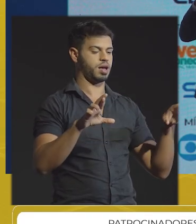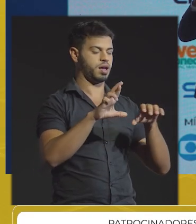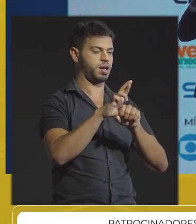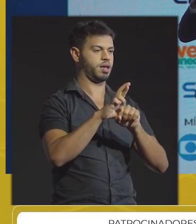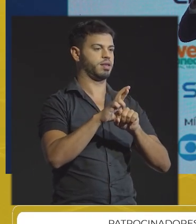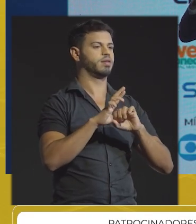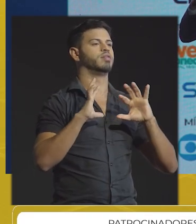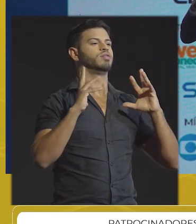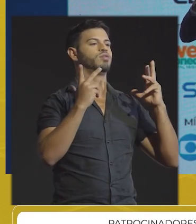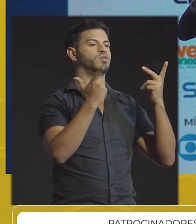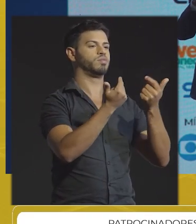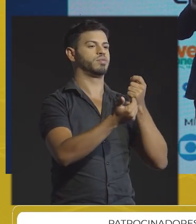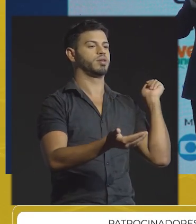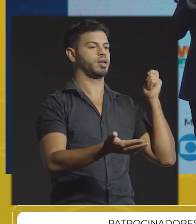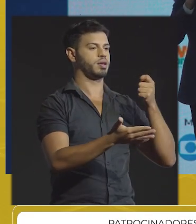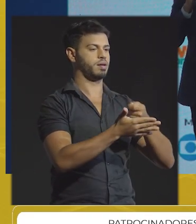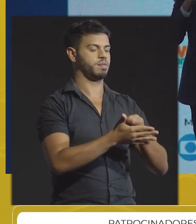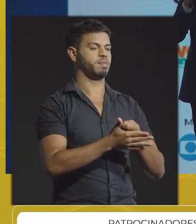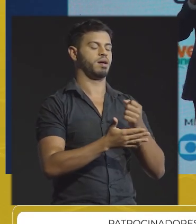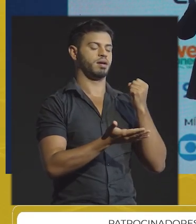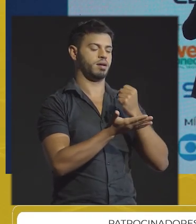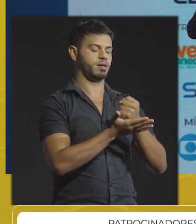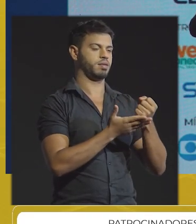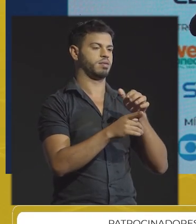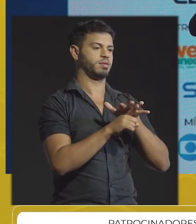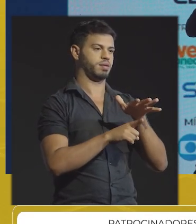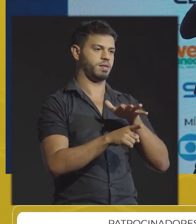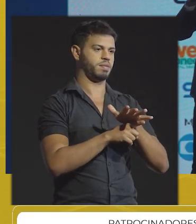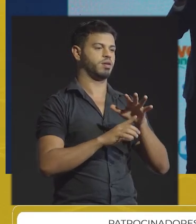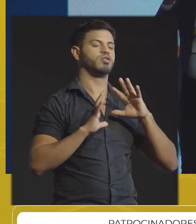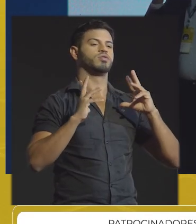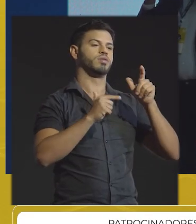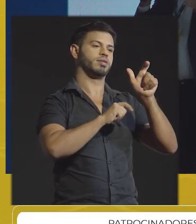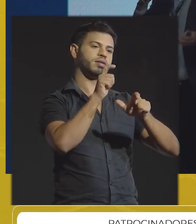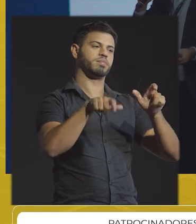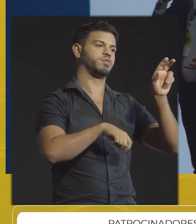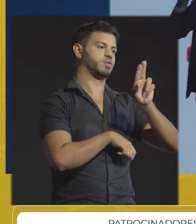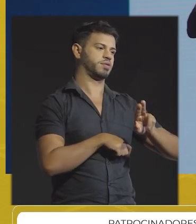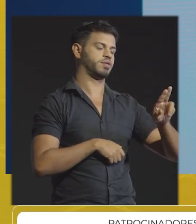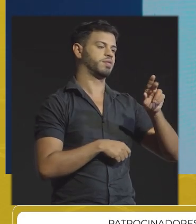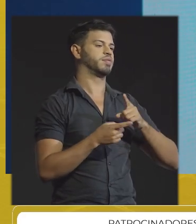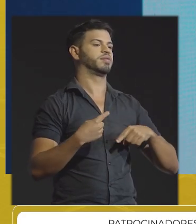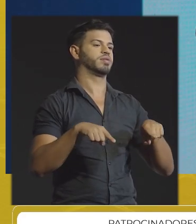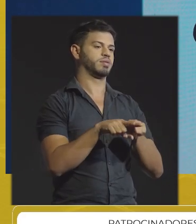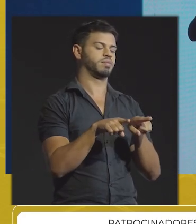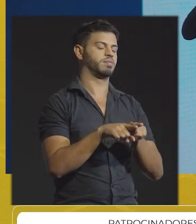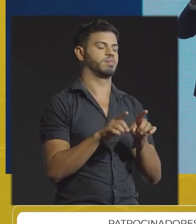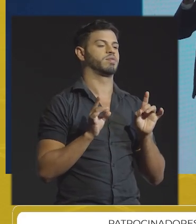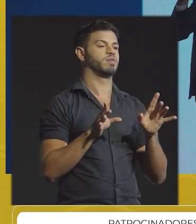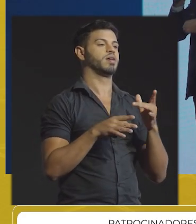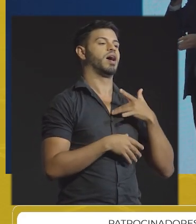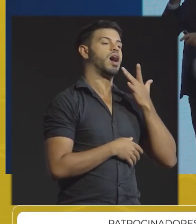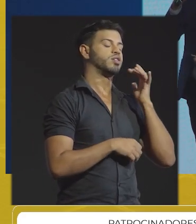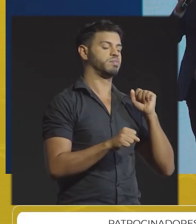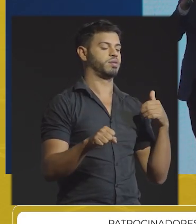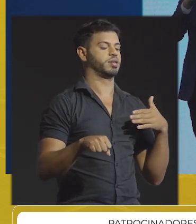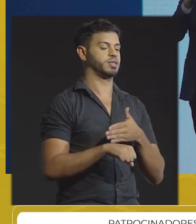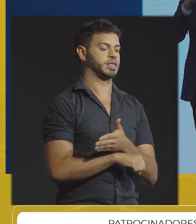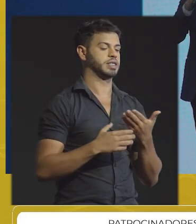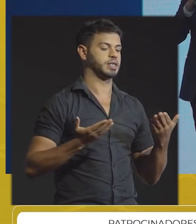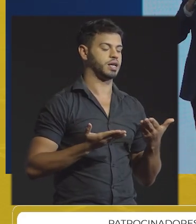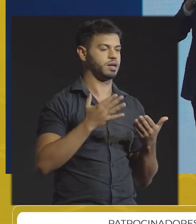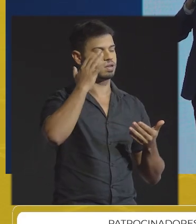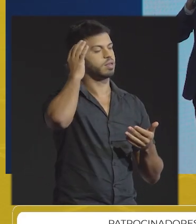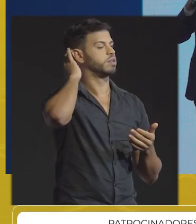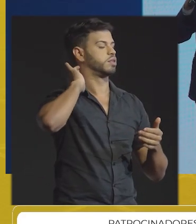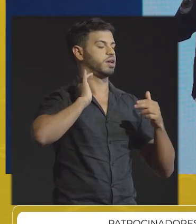tribuidora todo mundo que paga a demanda contratada todo consumidor que tem uma substação particular pode acessar agora na